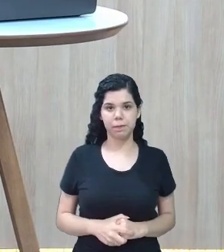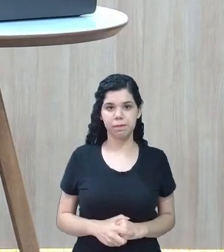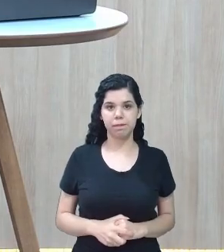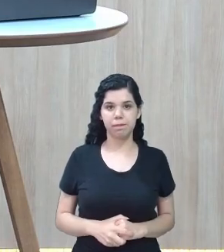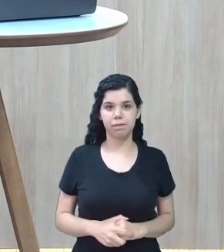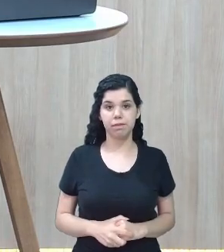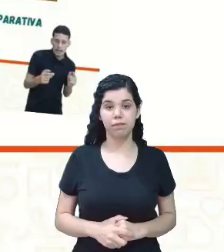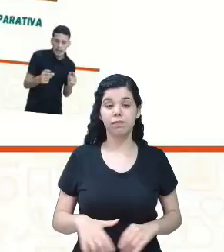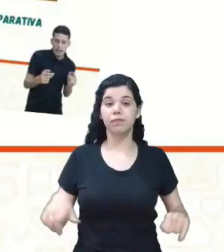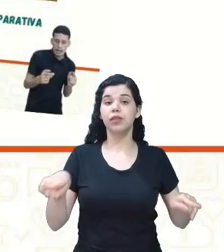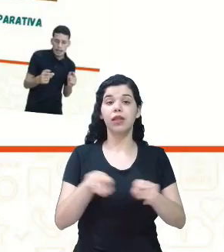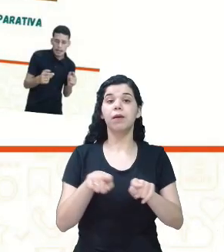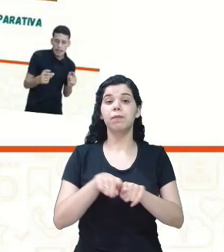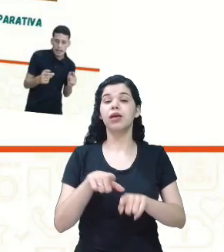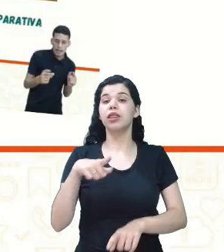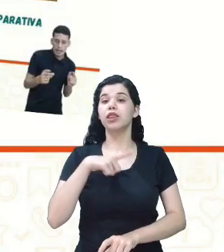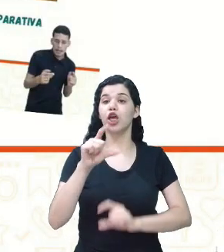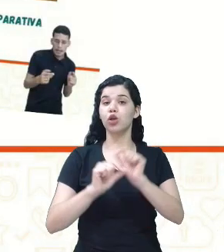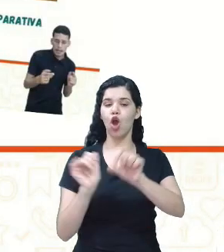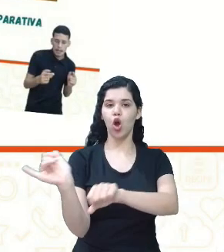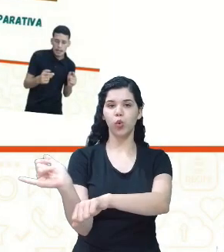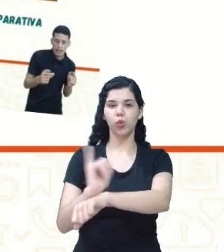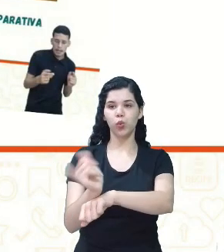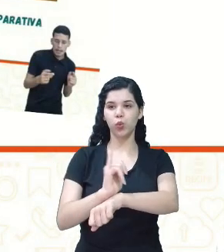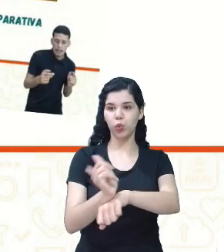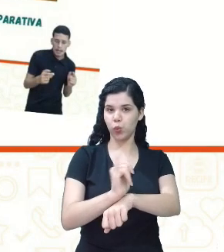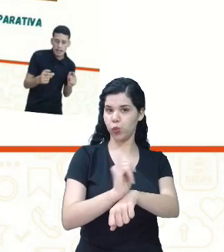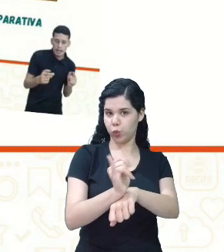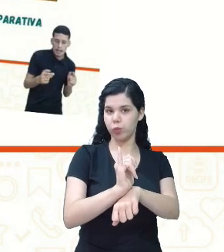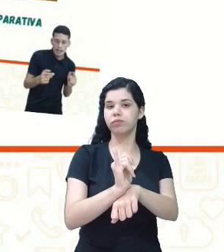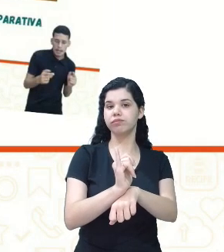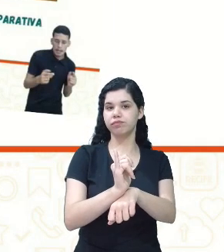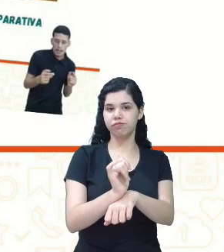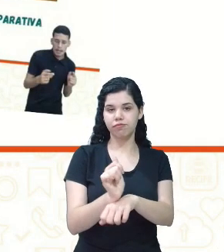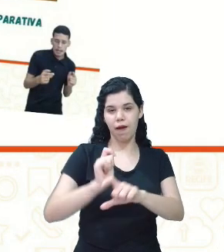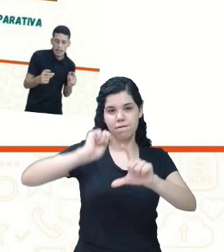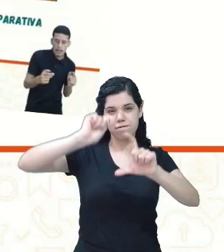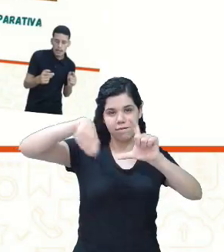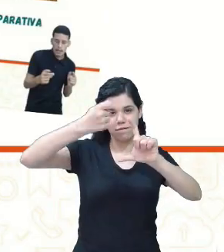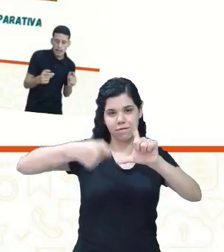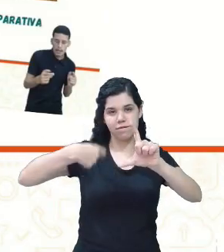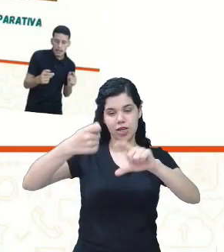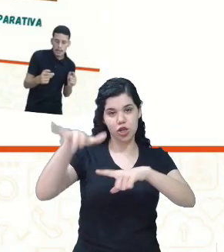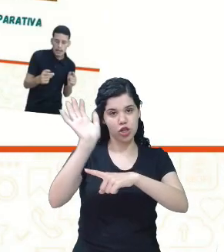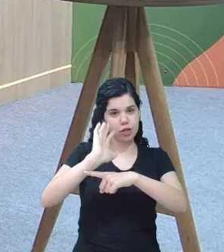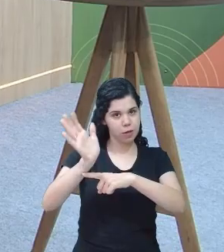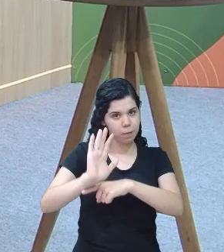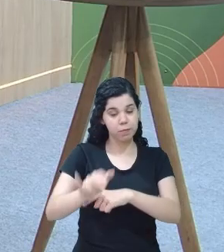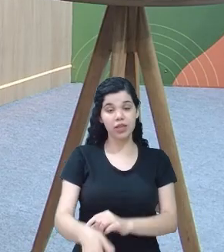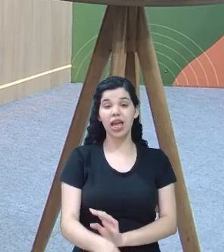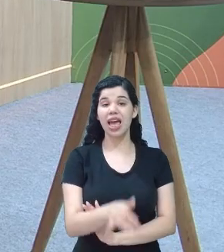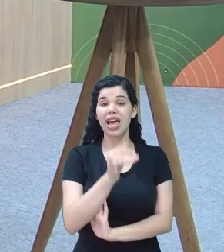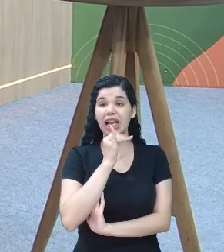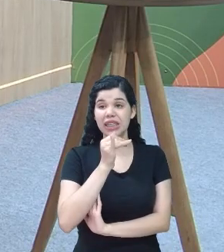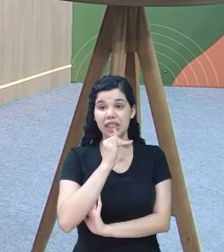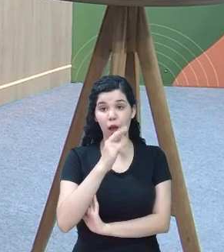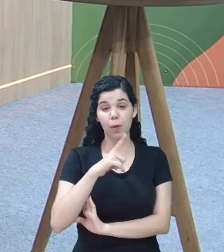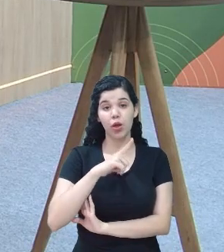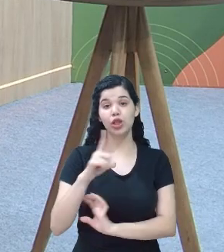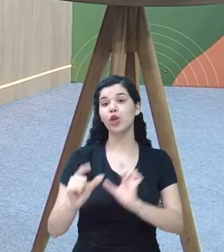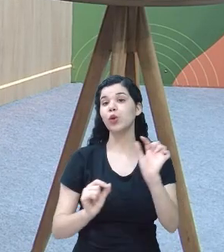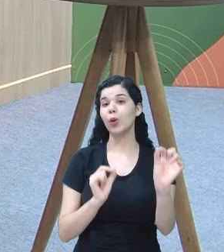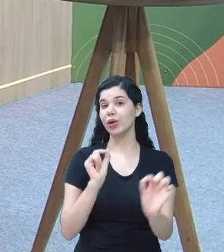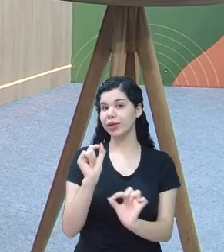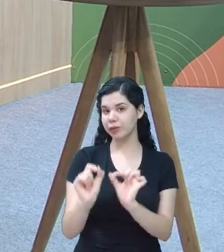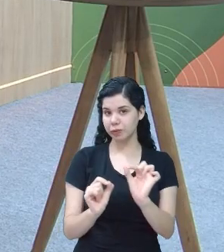E a gente também tem o YouTube, os vídeos. Nesse exemplo, a gente tem